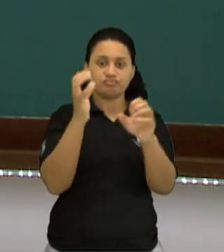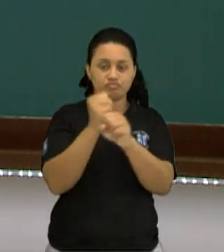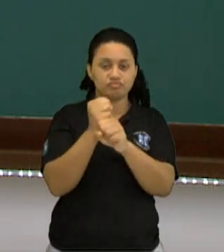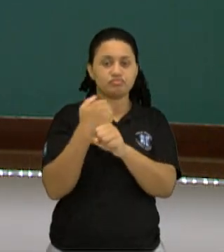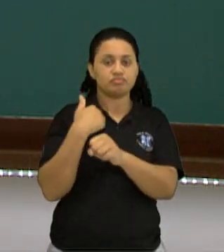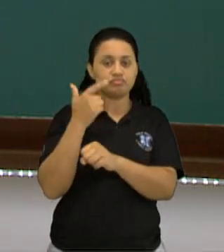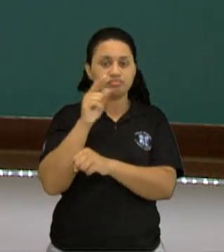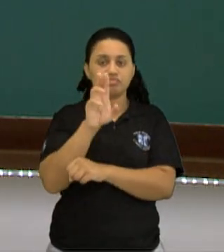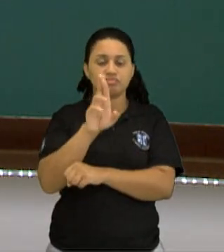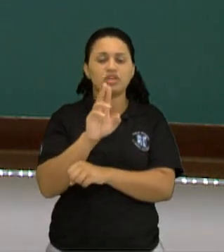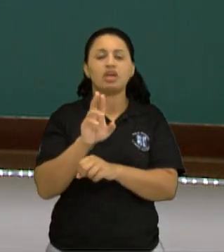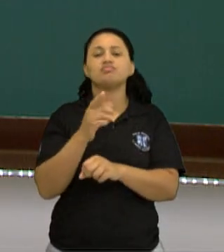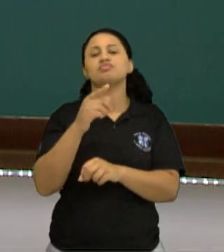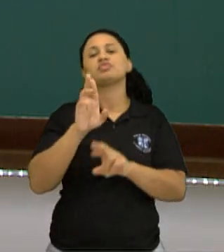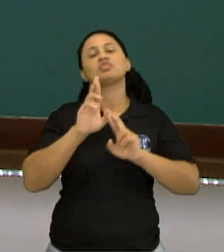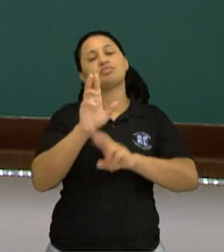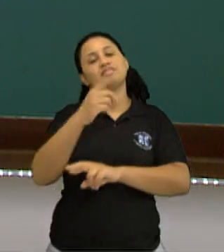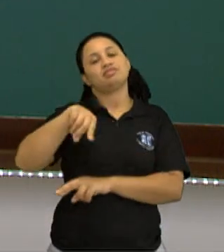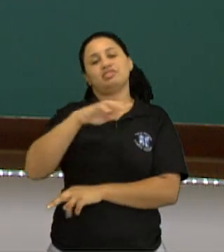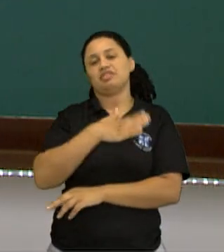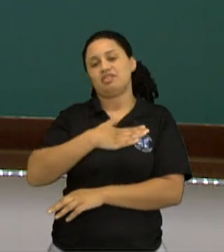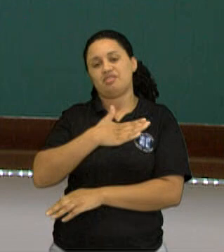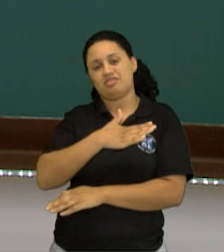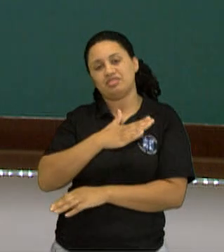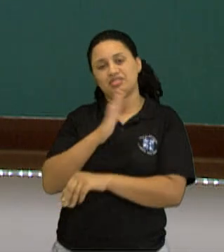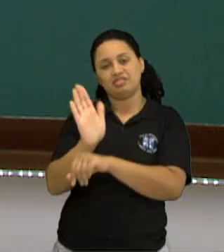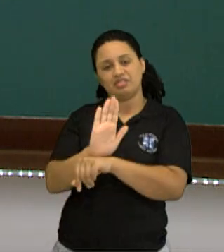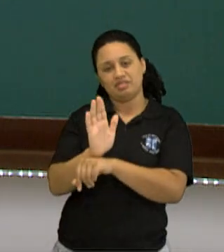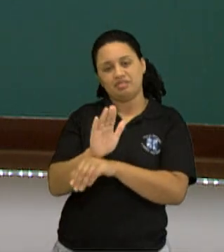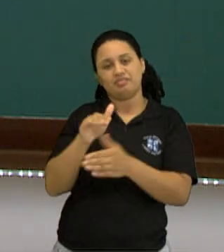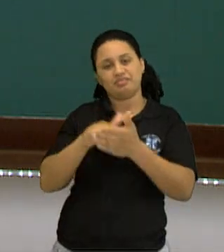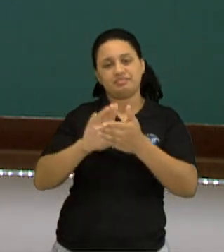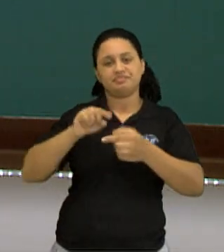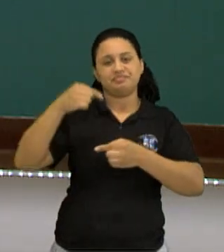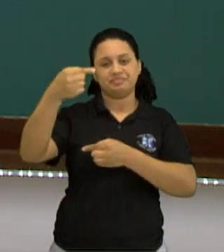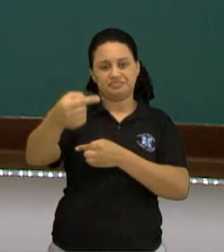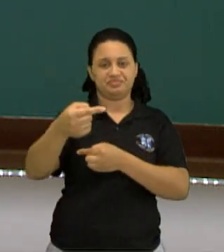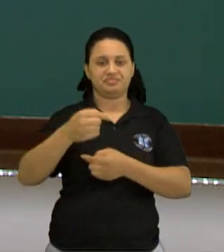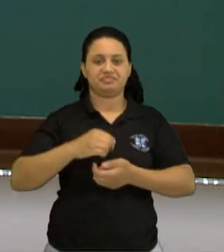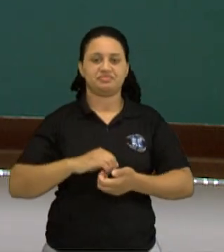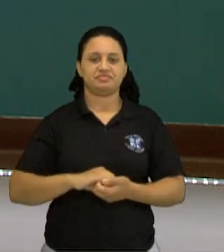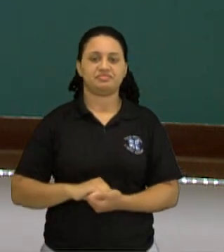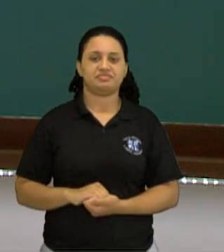Meus queridos, eu espero que vocês tenham gostado desse vídeo e até mais!